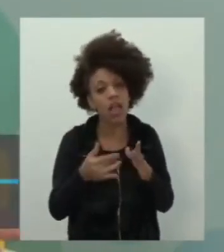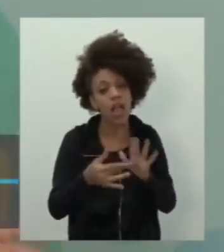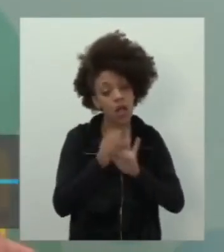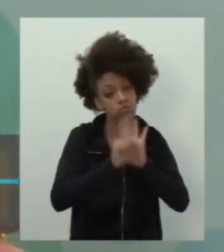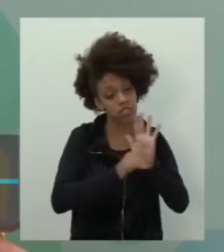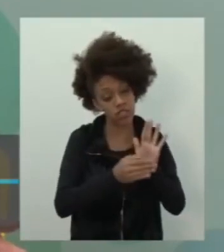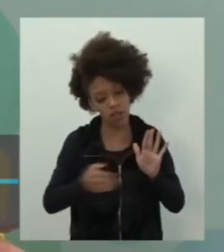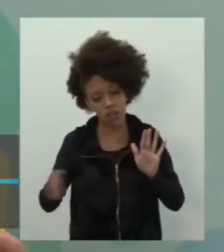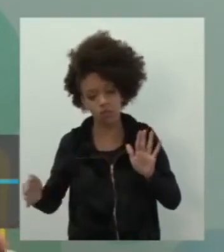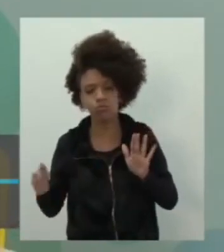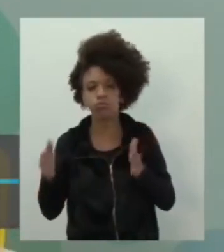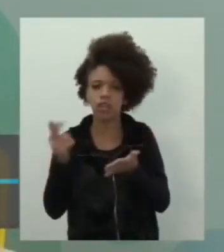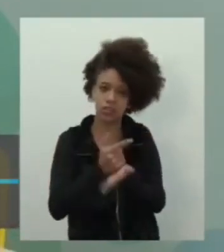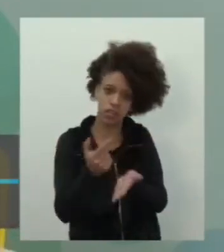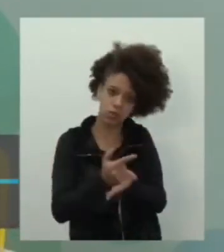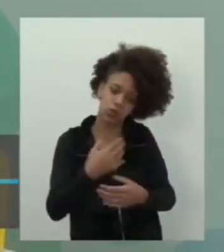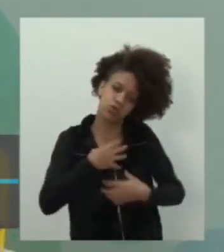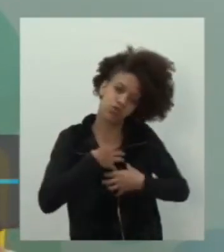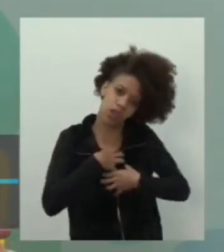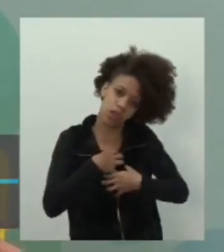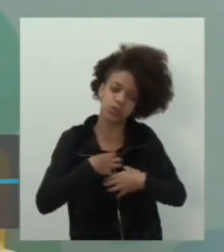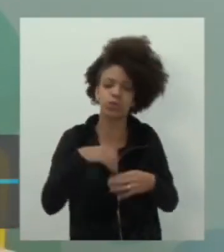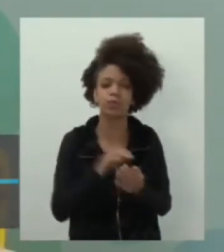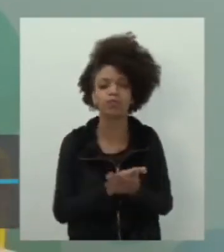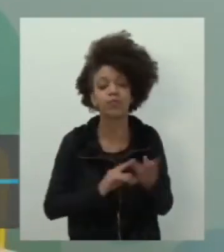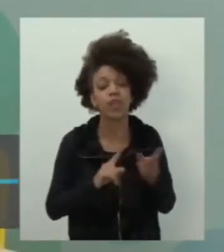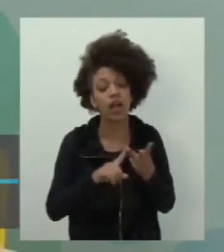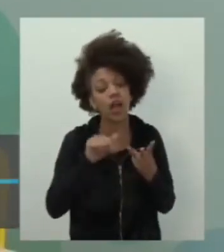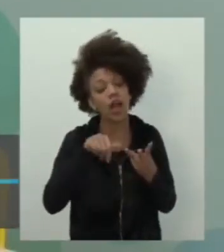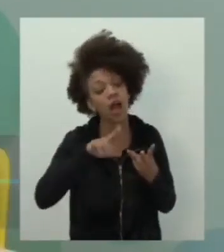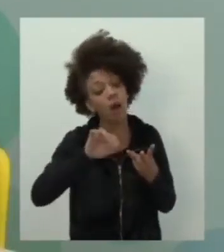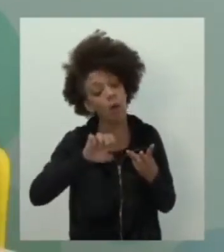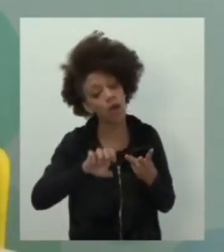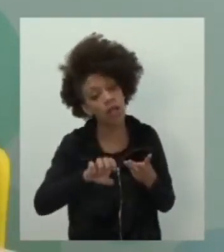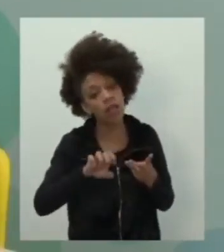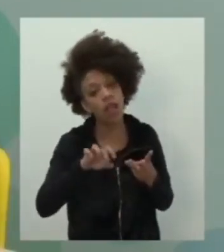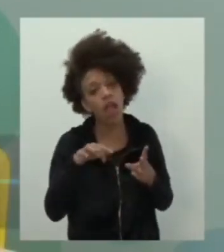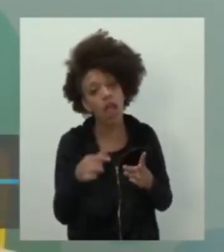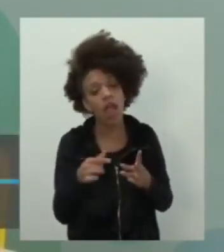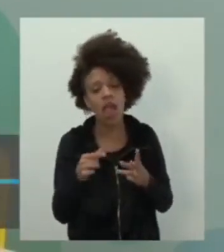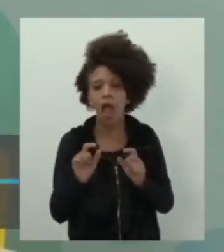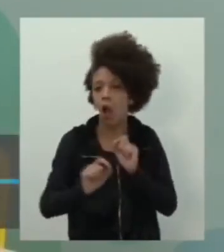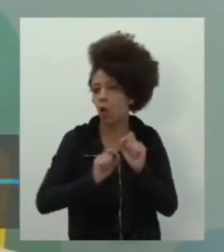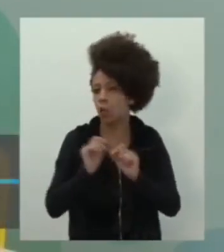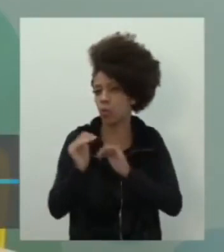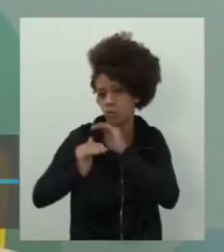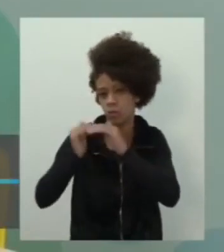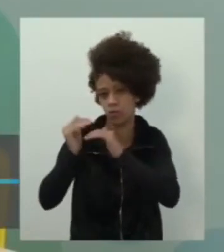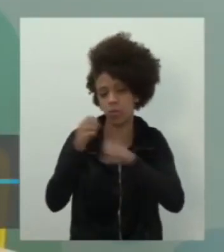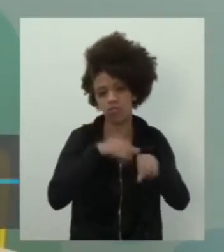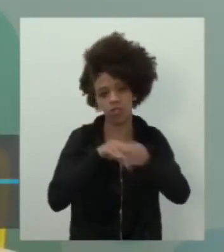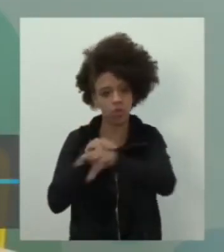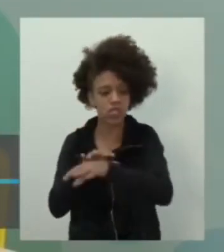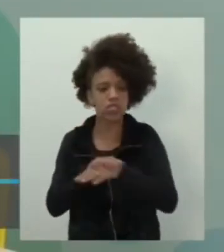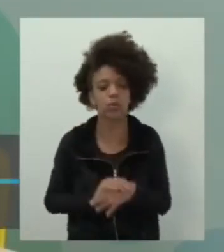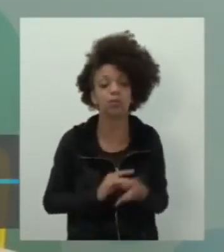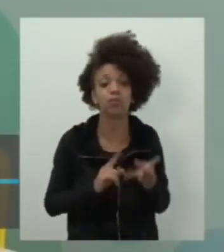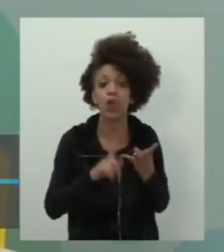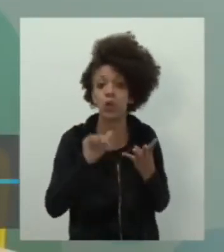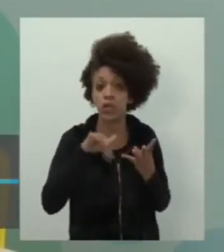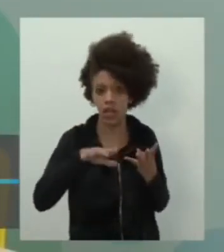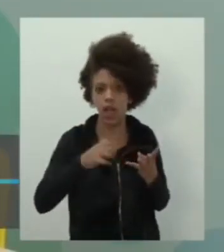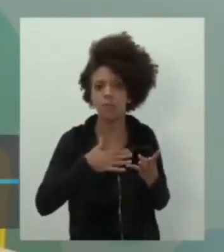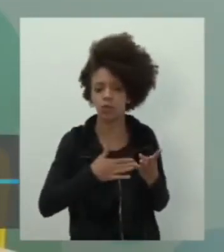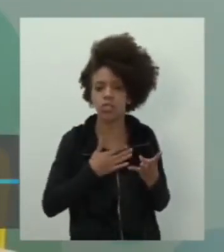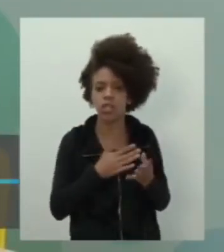tipo de literatura. O Cauã, tem alguma coisa a ver com movimento, com educação. Eu gostei aqui do Guilherme. A passagem